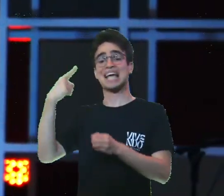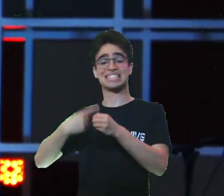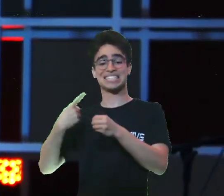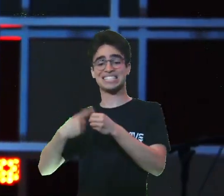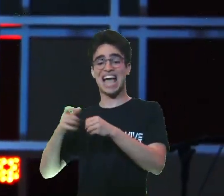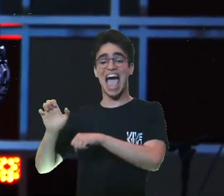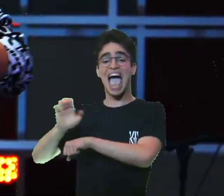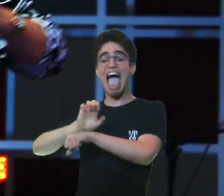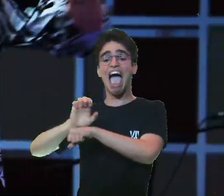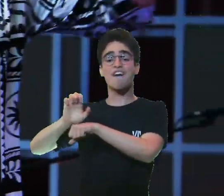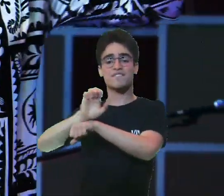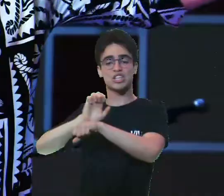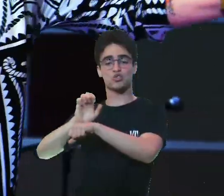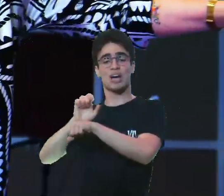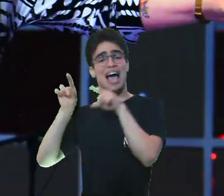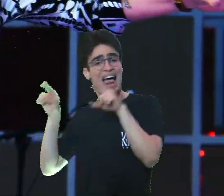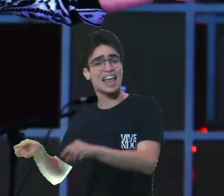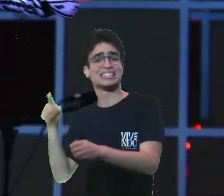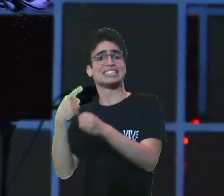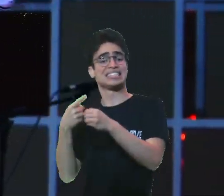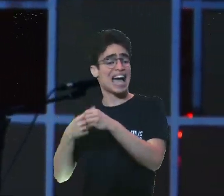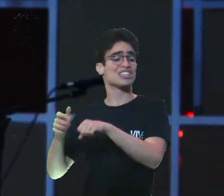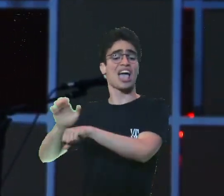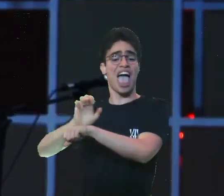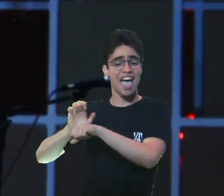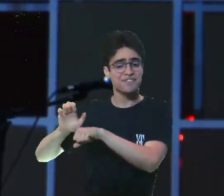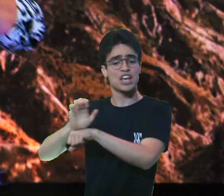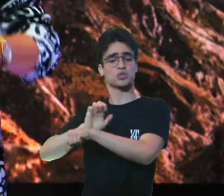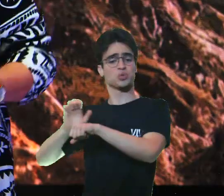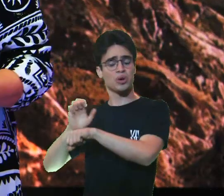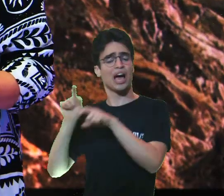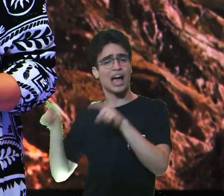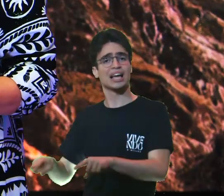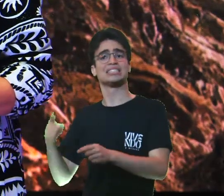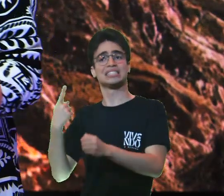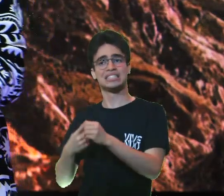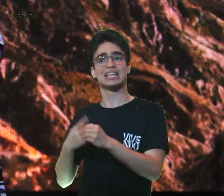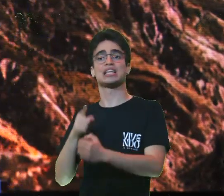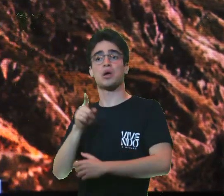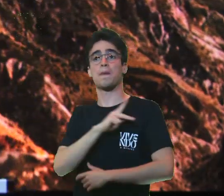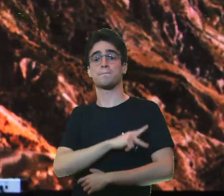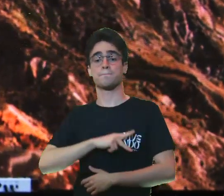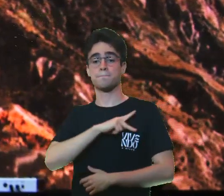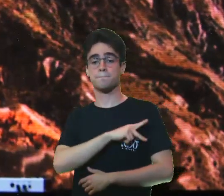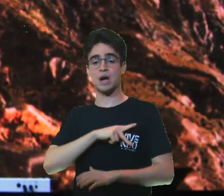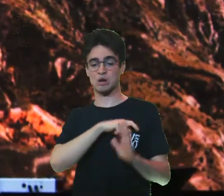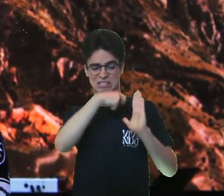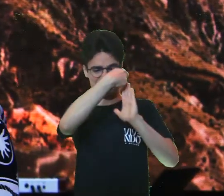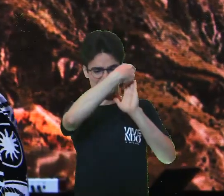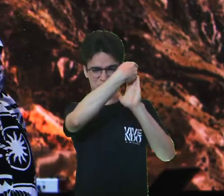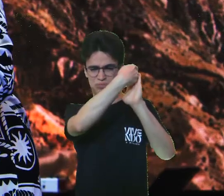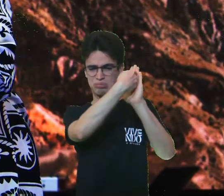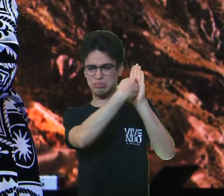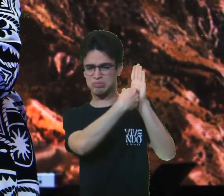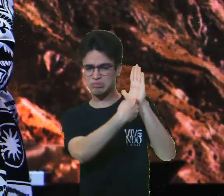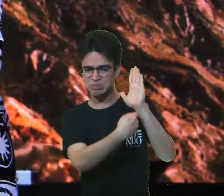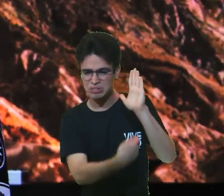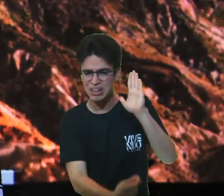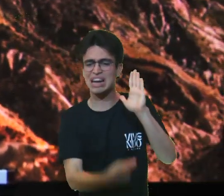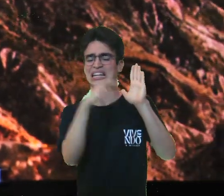Éfeso. Éfeso, aquela cidade onde Paulo escreveu uma carta, um verdadeiro